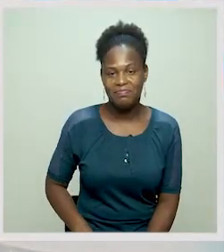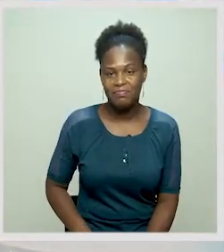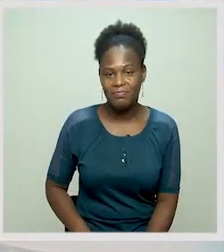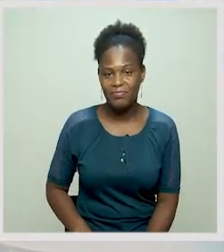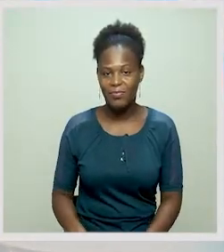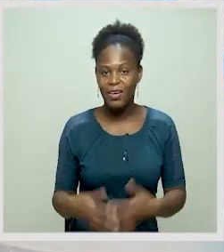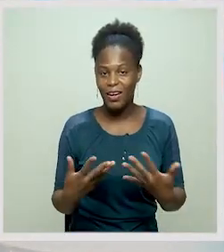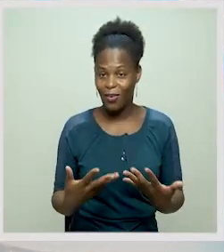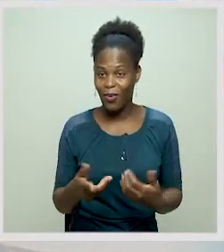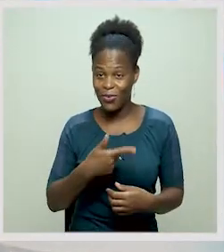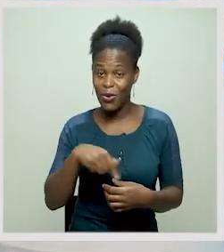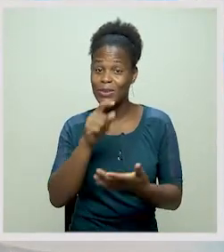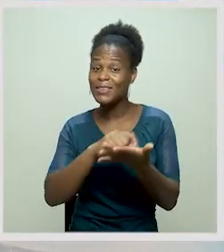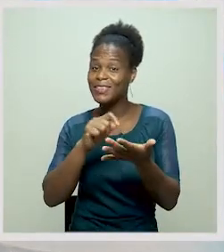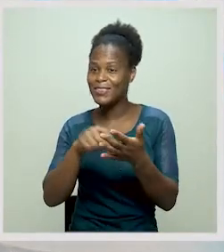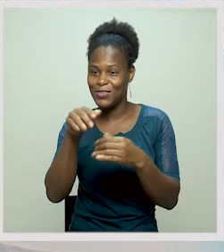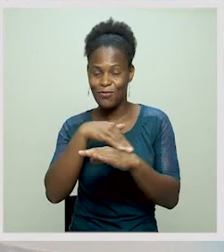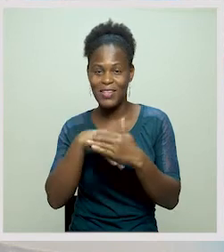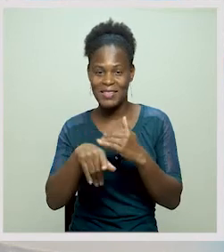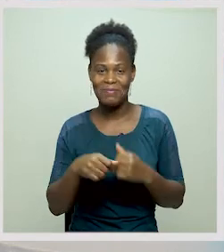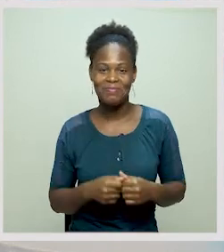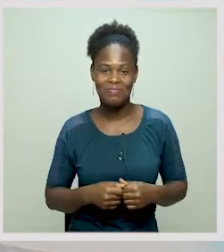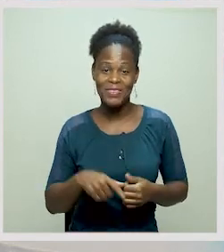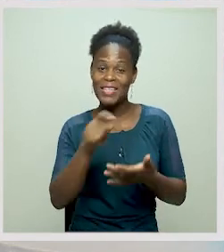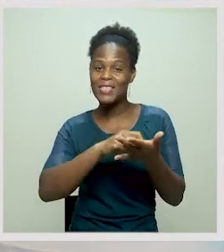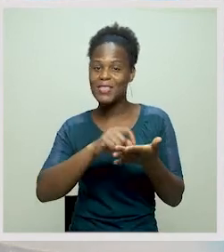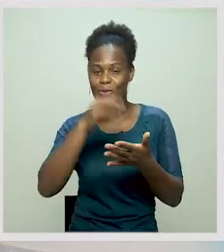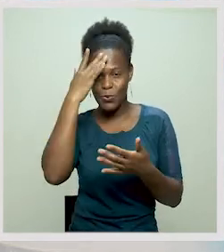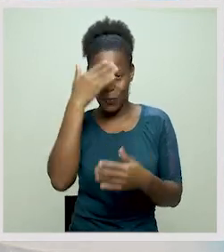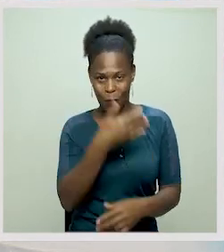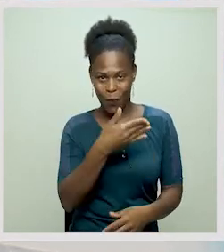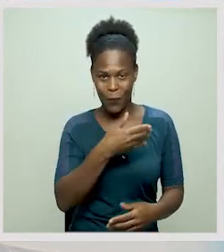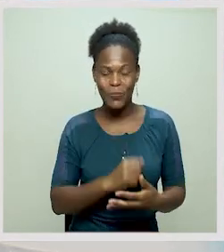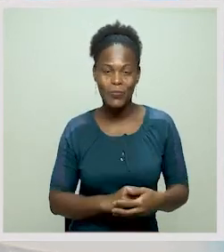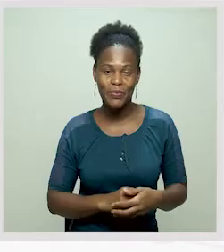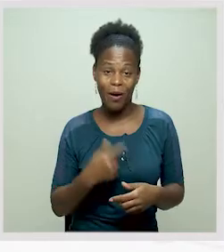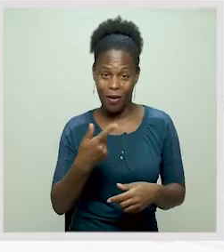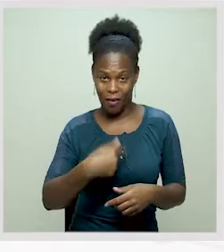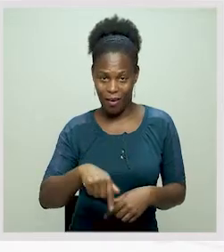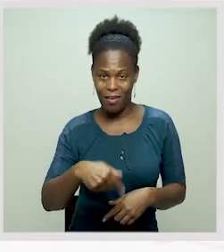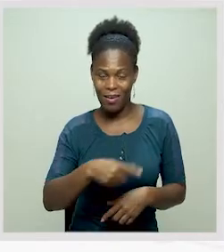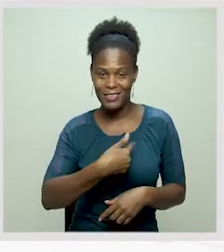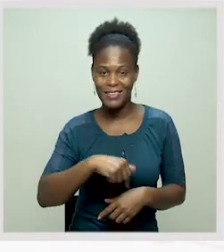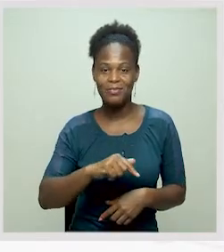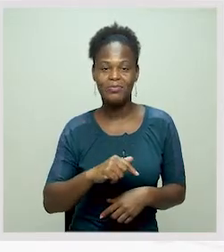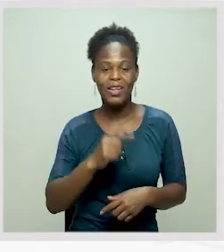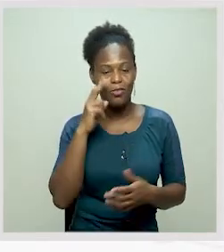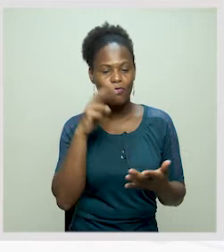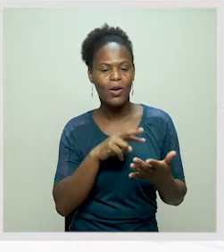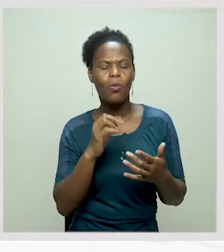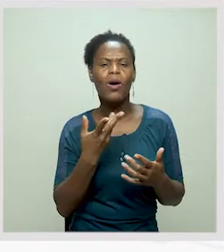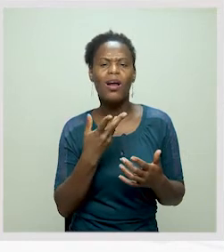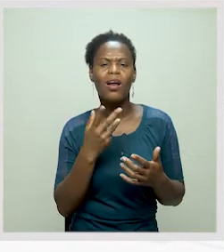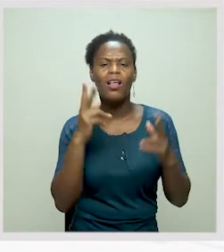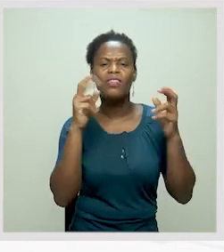Agora nós vamos fazer um pequeno exercício. O exercício 1, nós temos o seguinte: identifique o